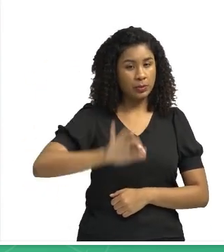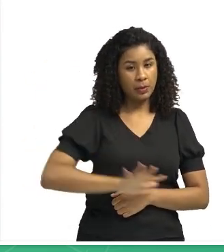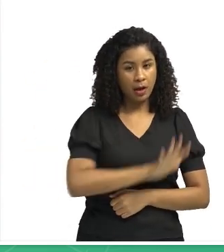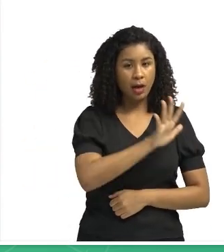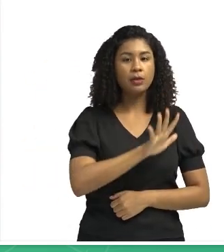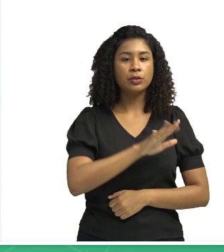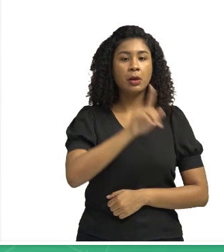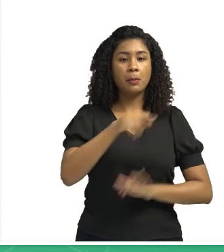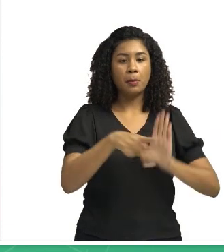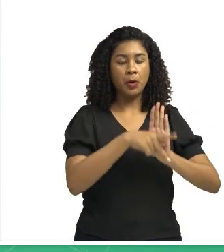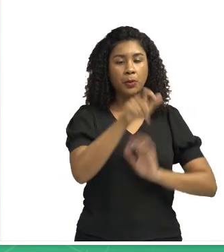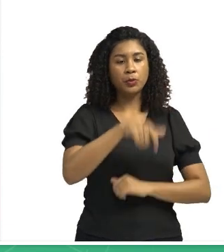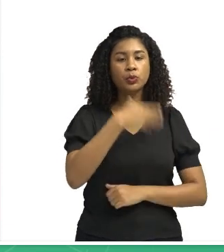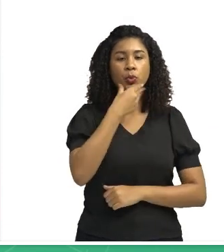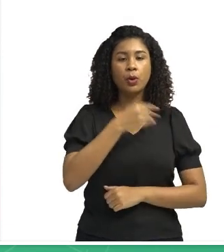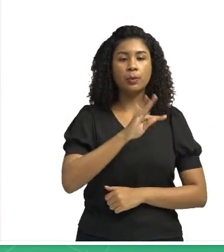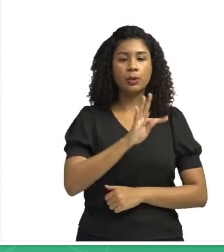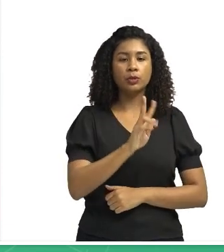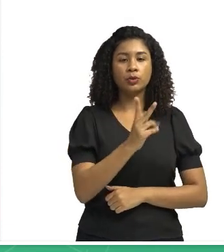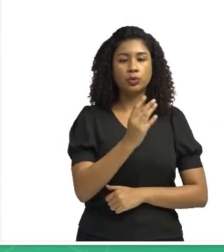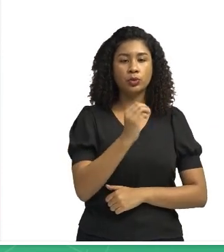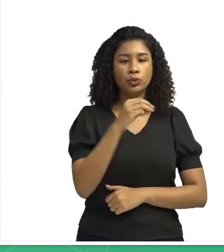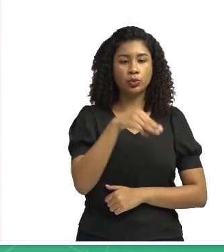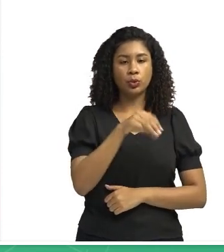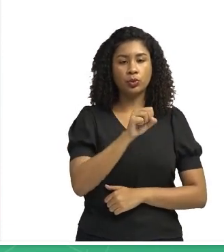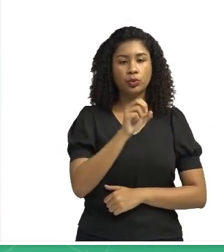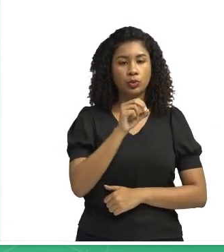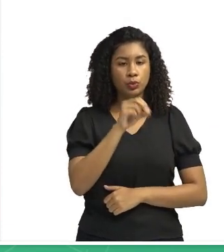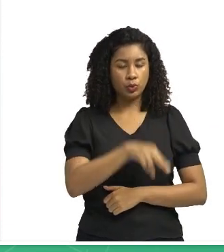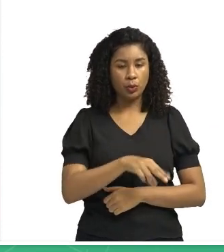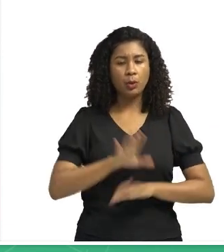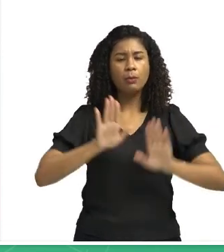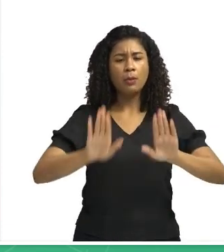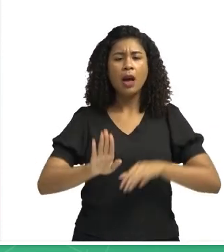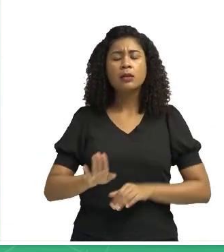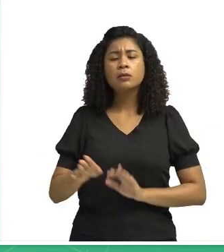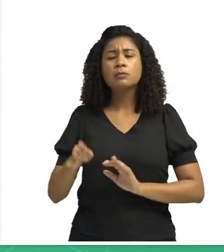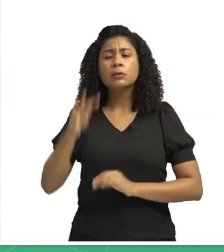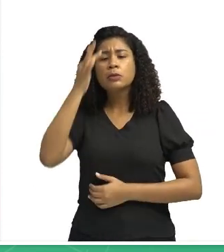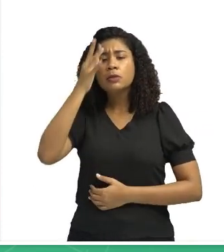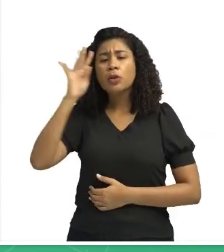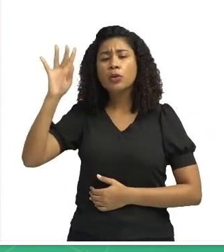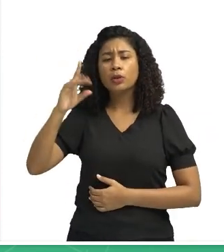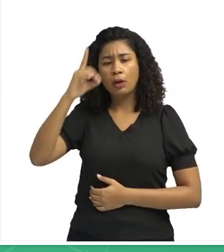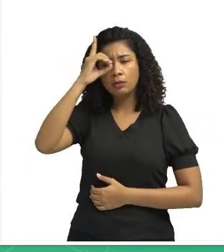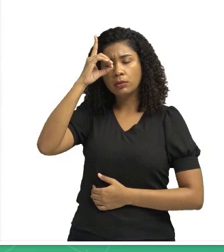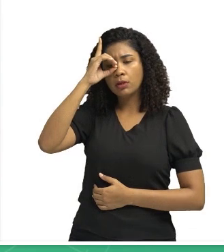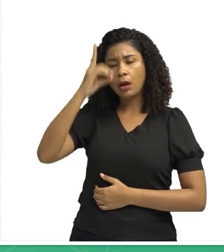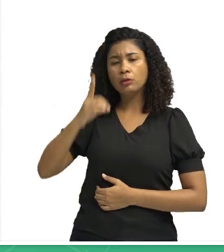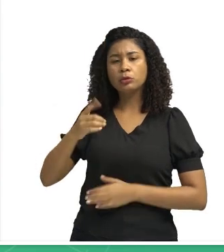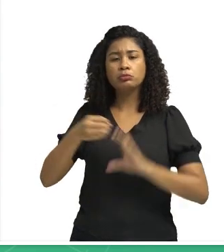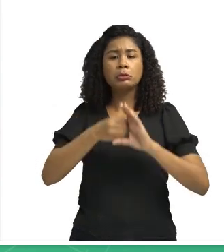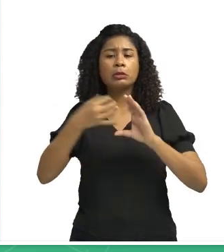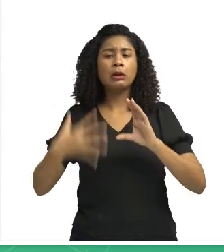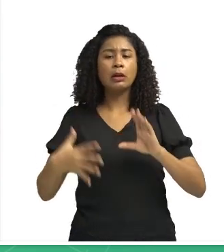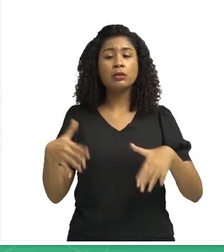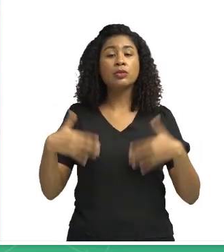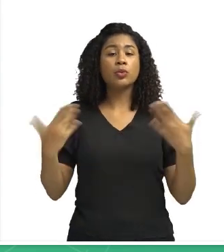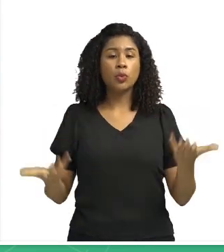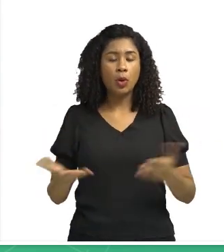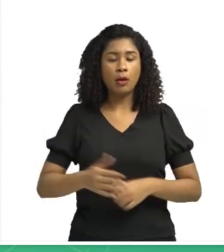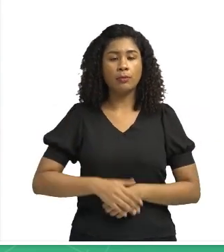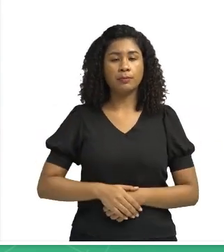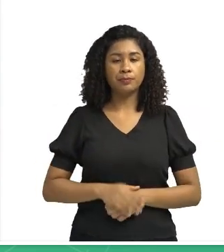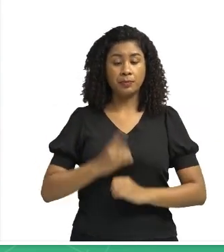são as características do modelo de Dalton, gente? O átomo, ele é esférico, ele